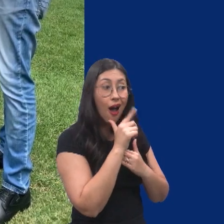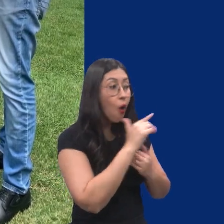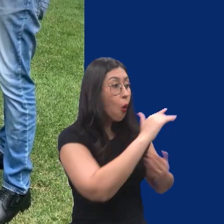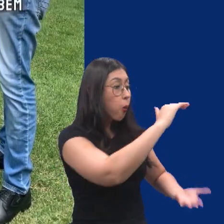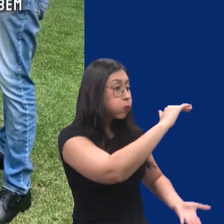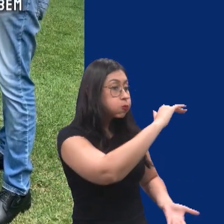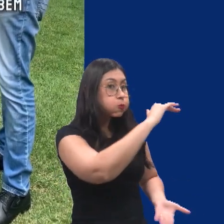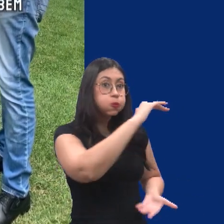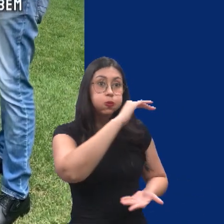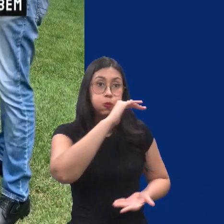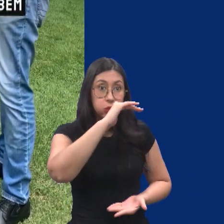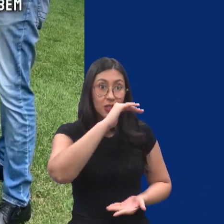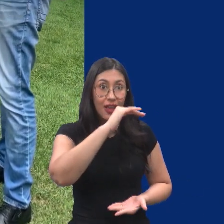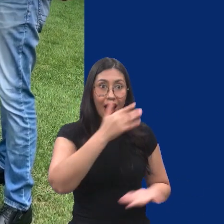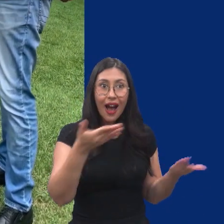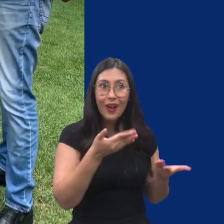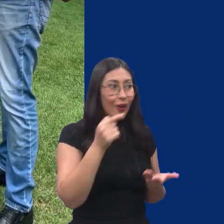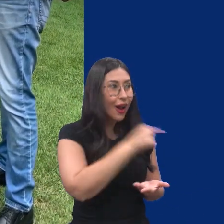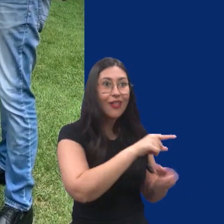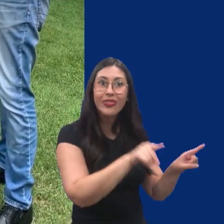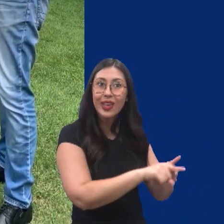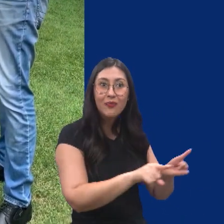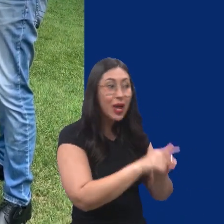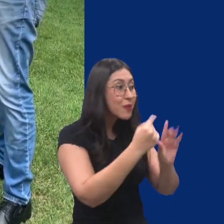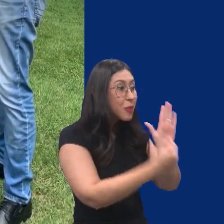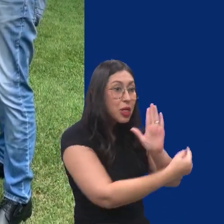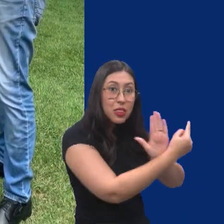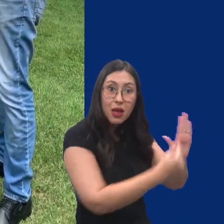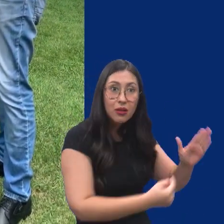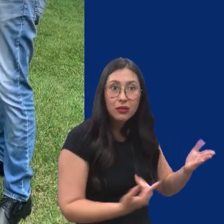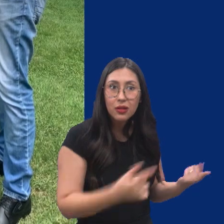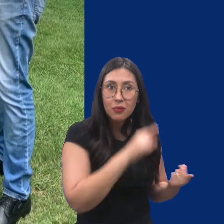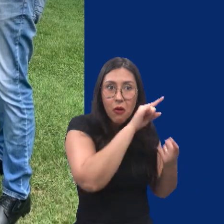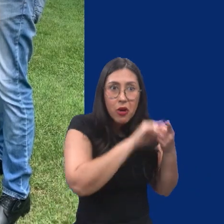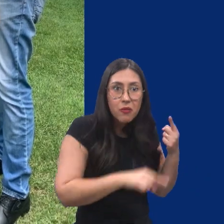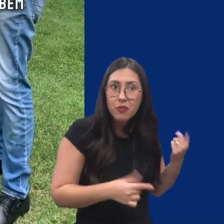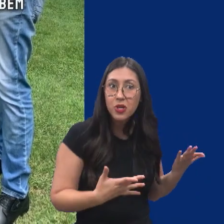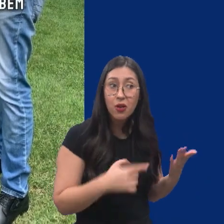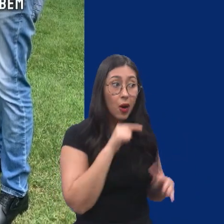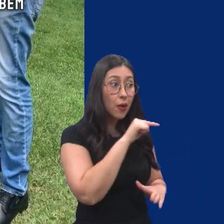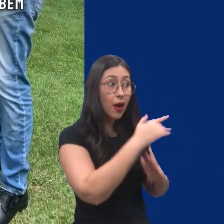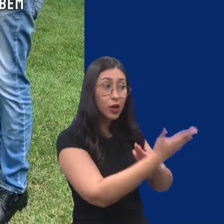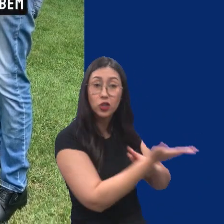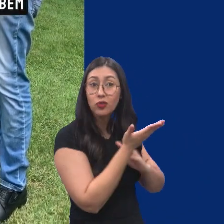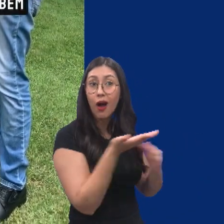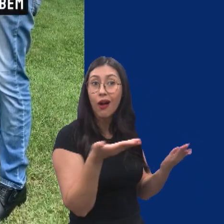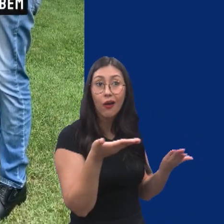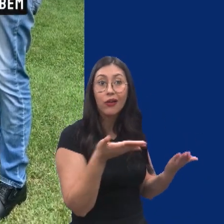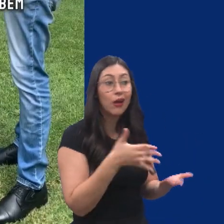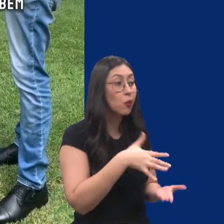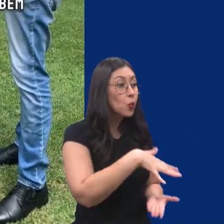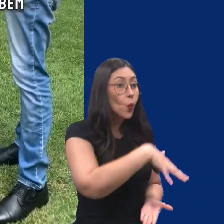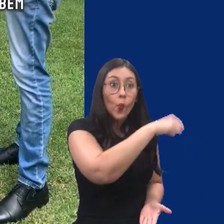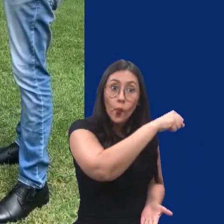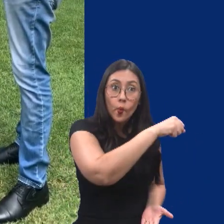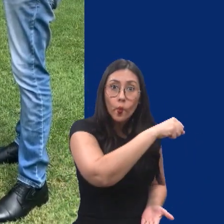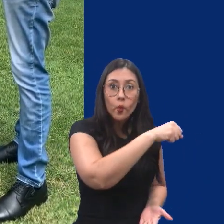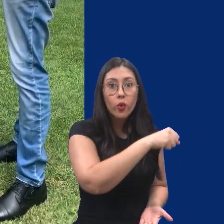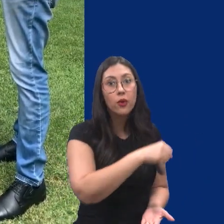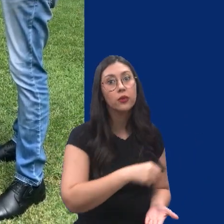água. Bloquearam ela também porque ela me ajudou. Ela me ajudou e bloquearam ela também. O